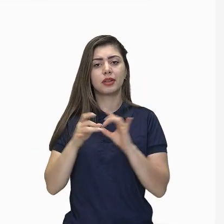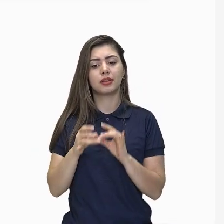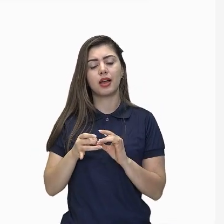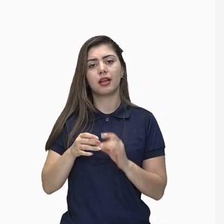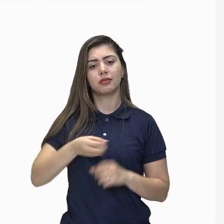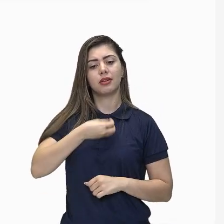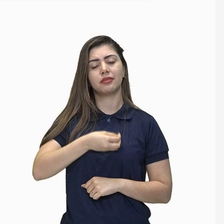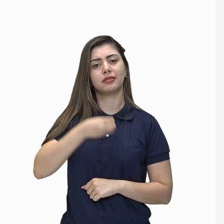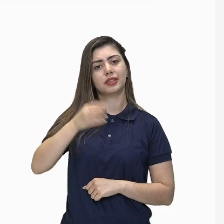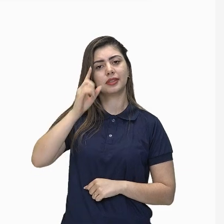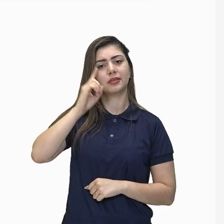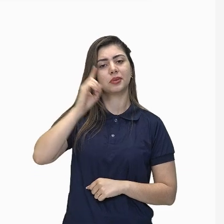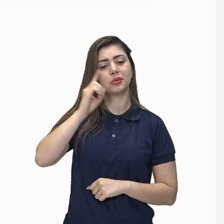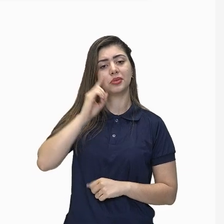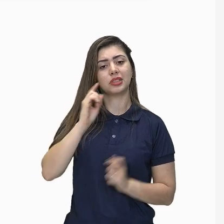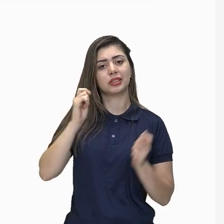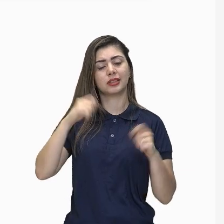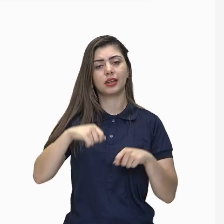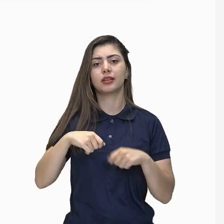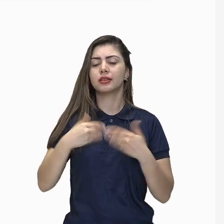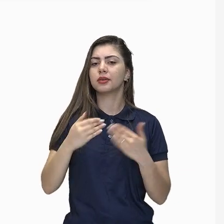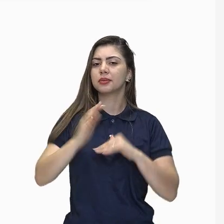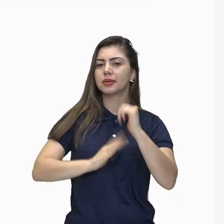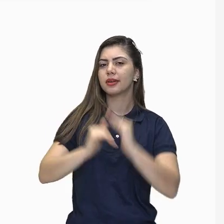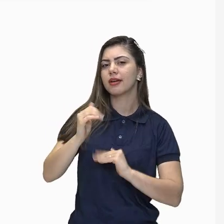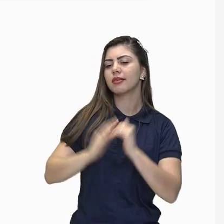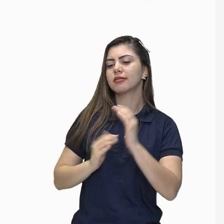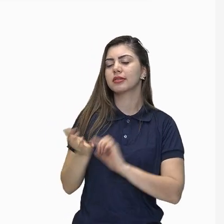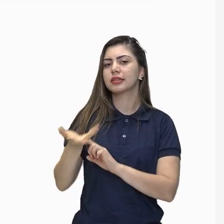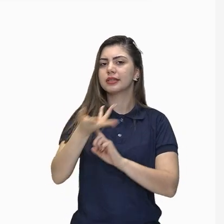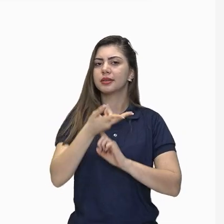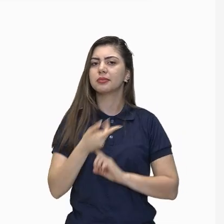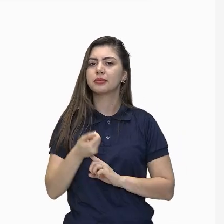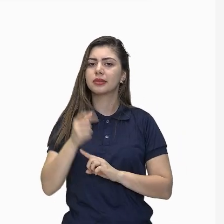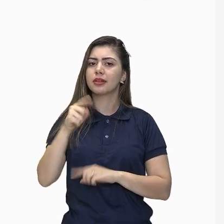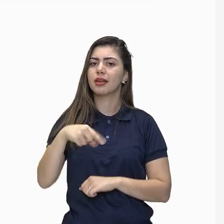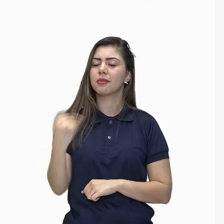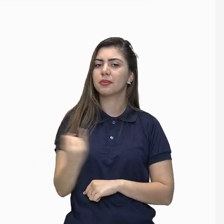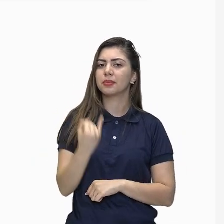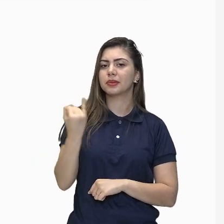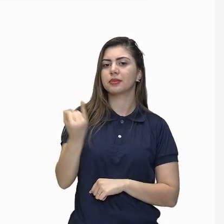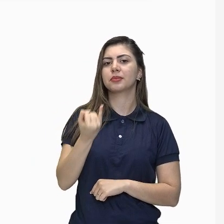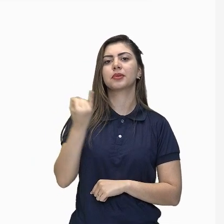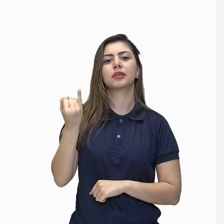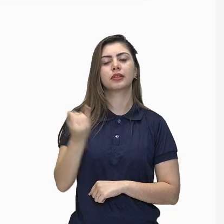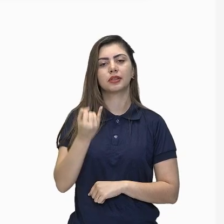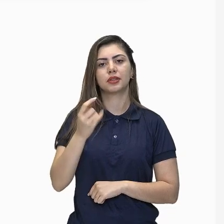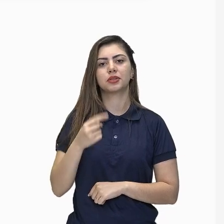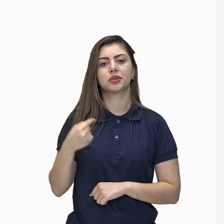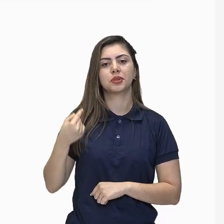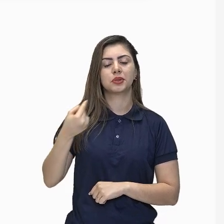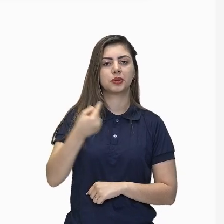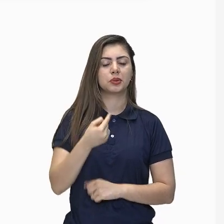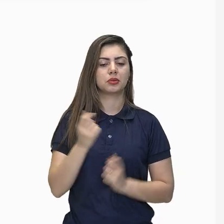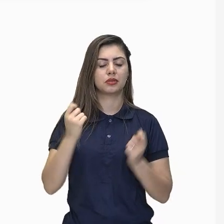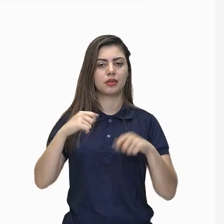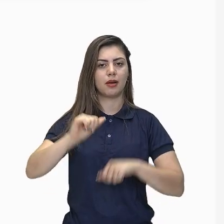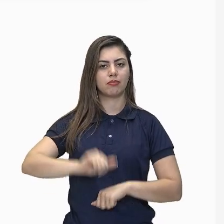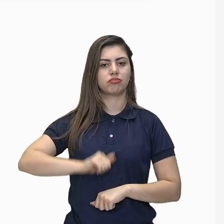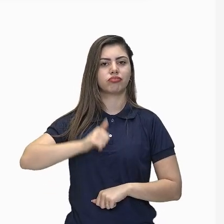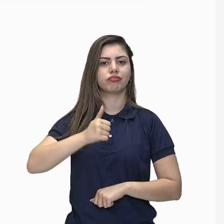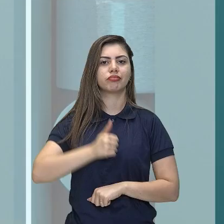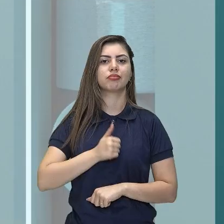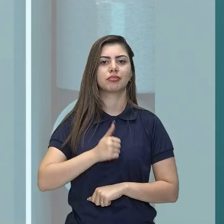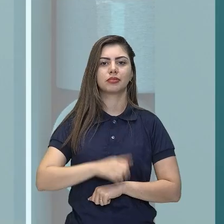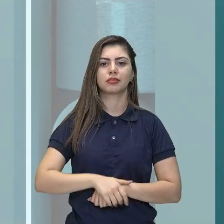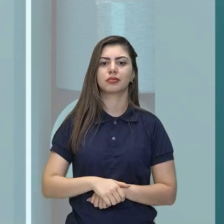dia. Então, essas habilidades são essenciais para a vida em comunidade e para o fortalecimento da autoestima.